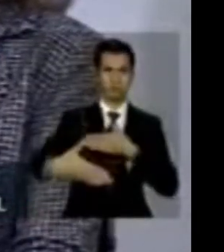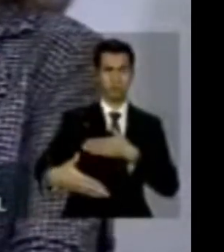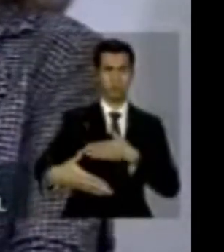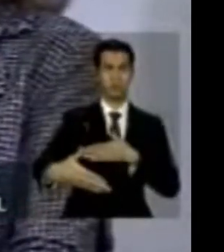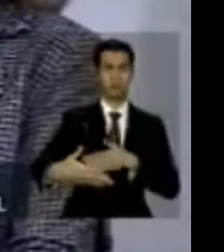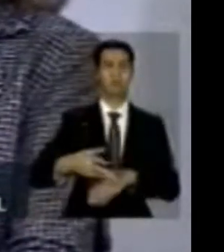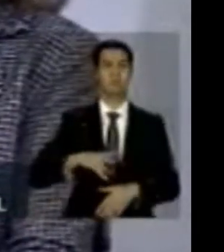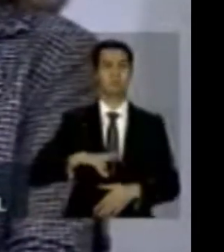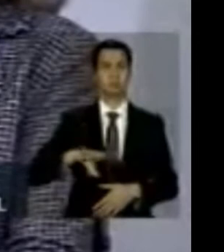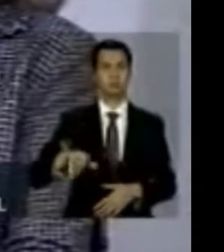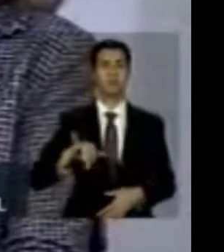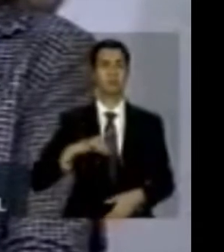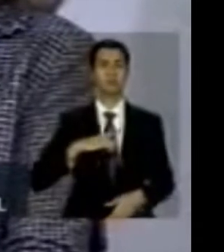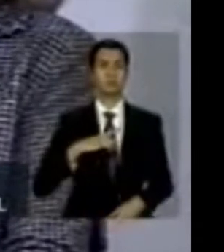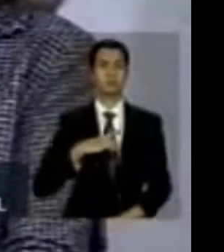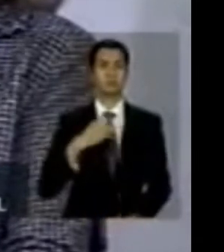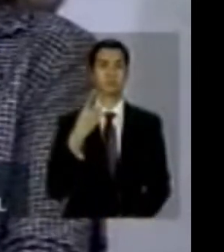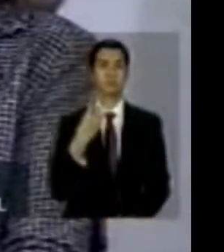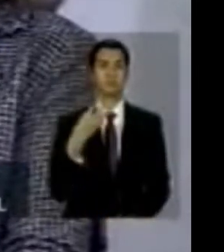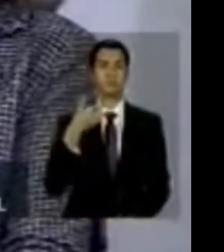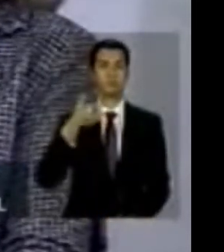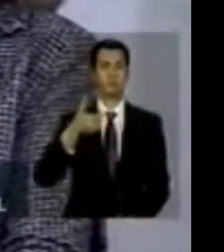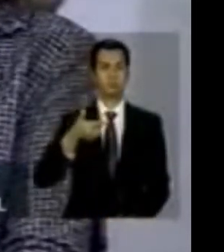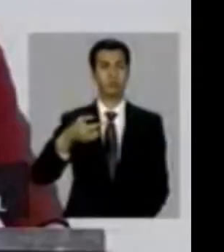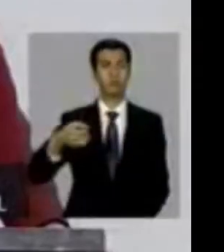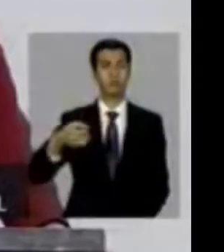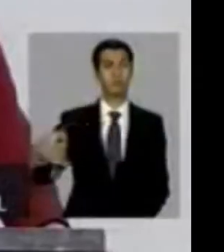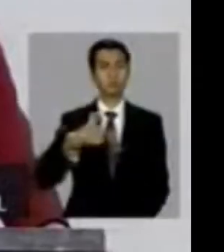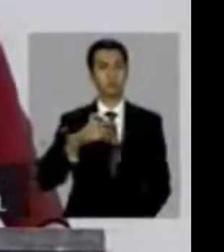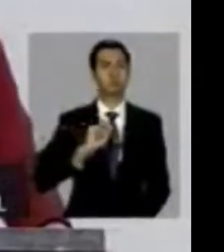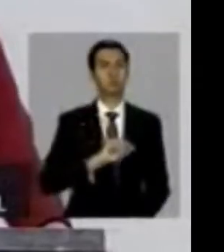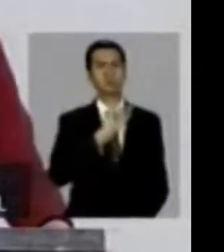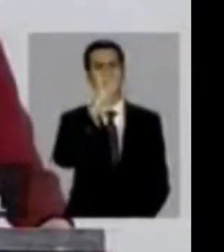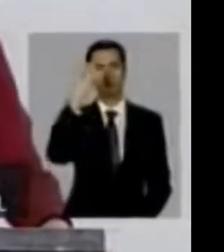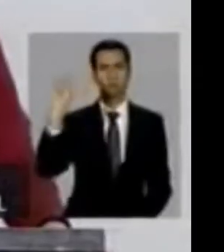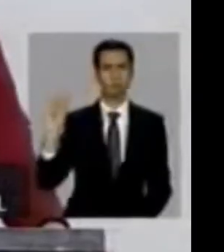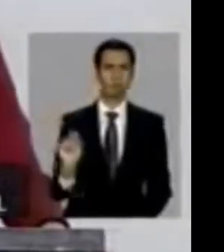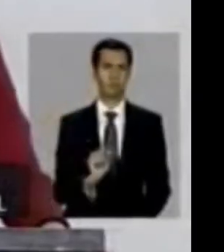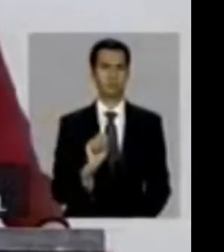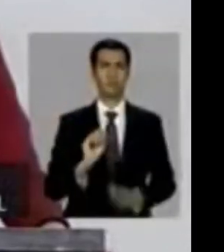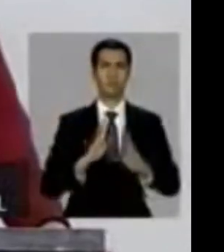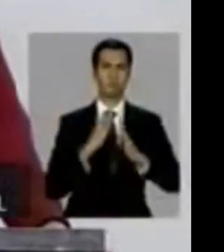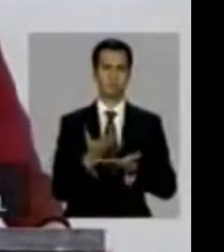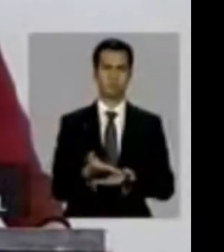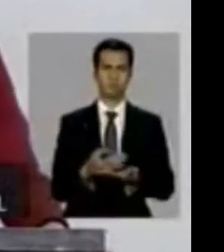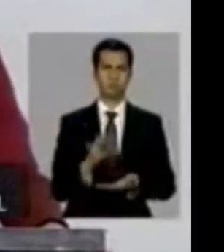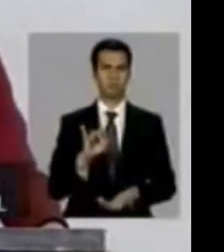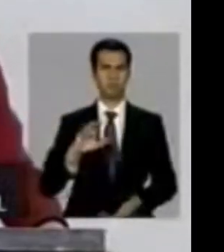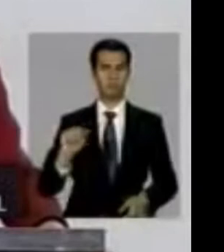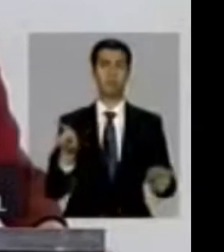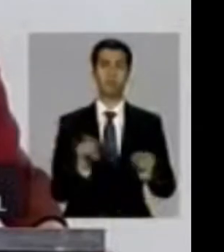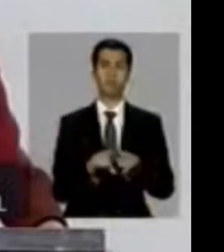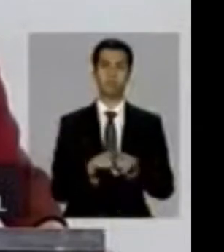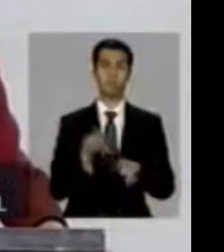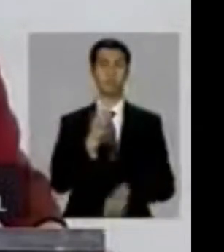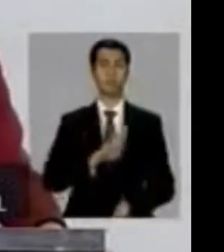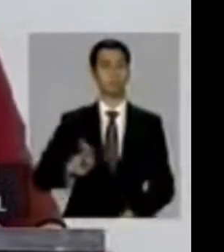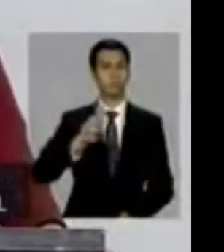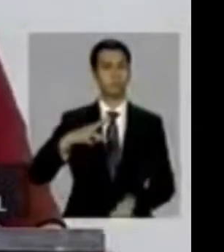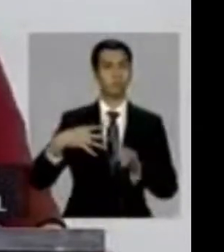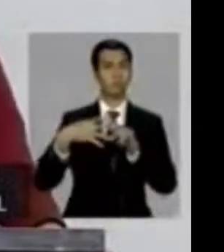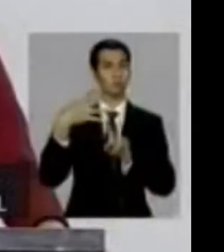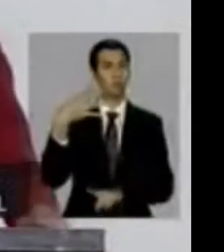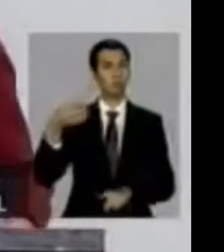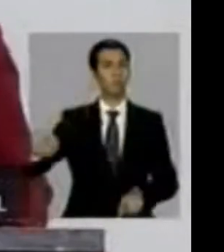teremos mais 32 novos campi, inclusive as 4 novas universidades.